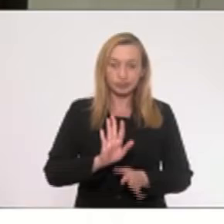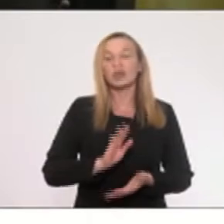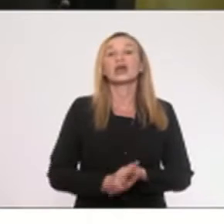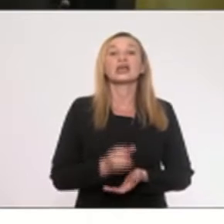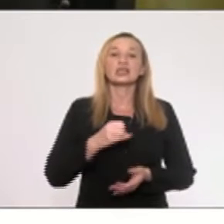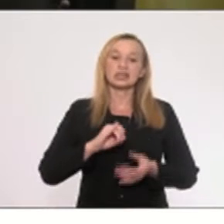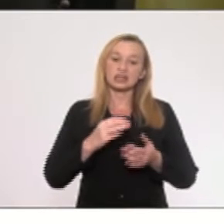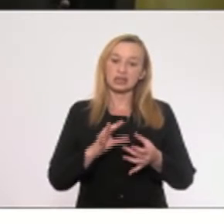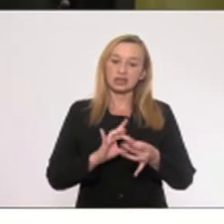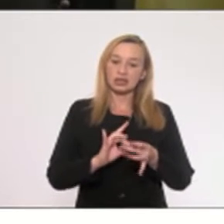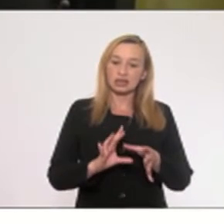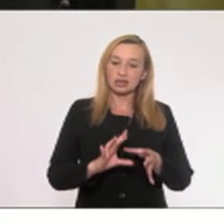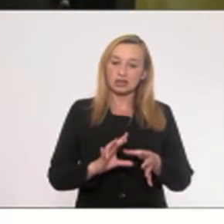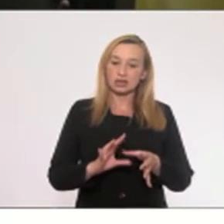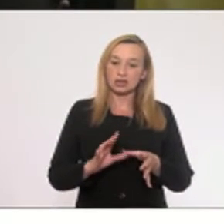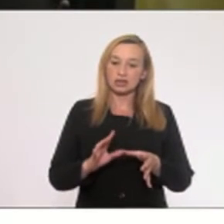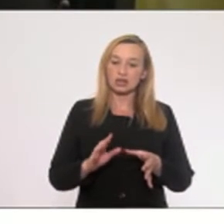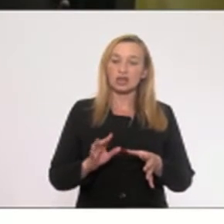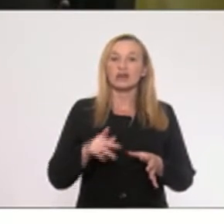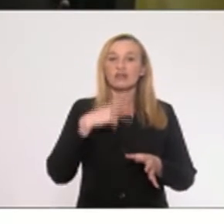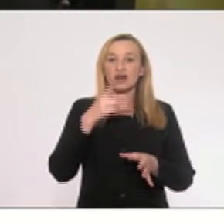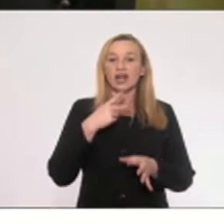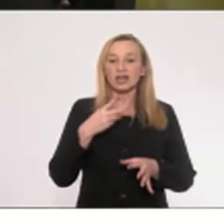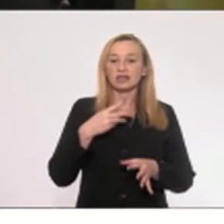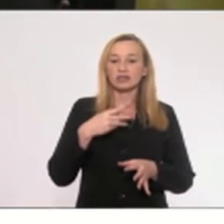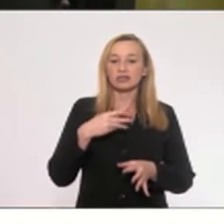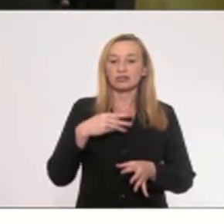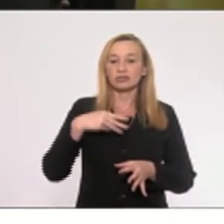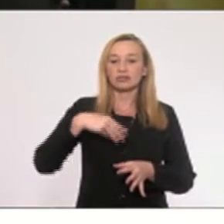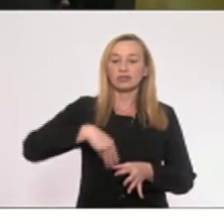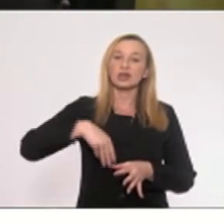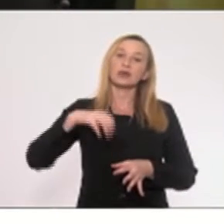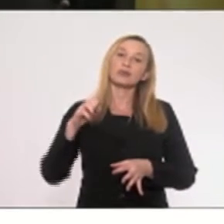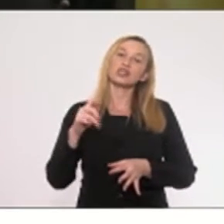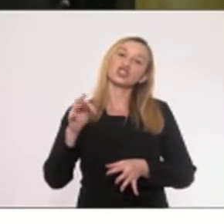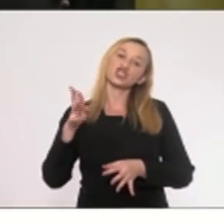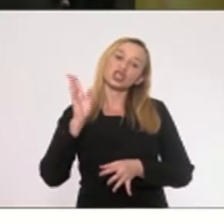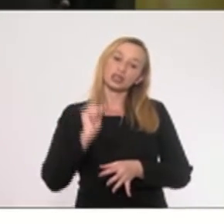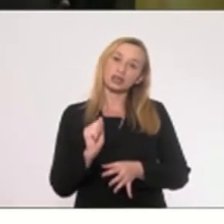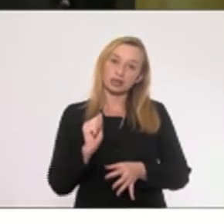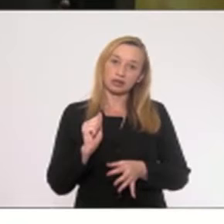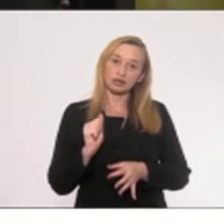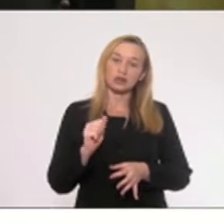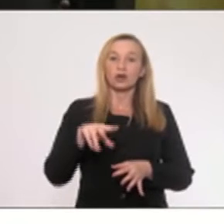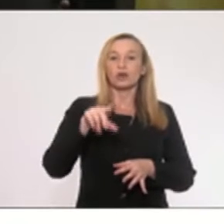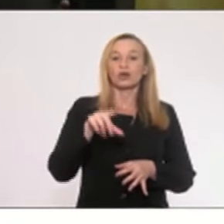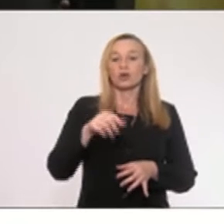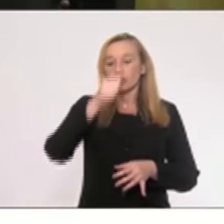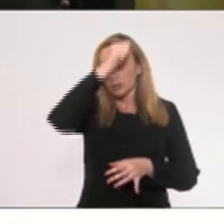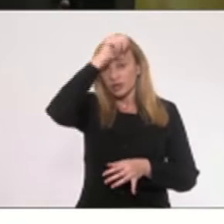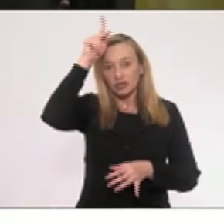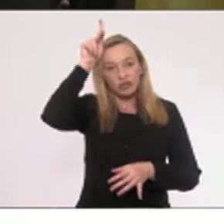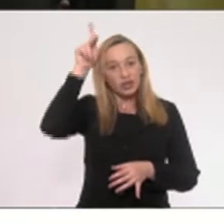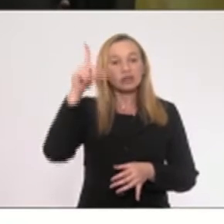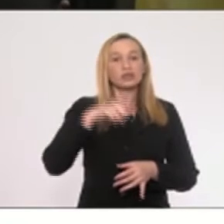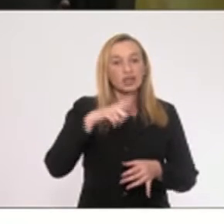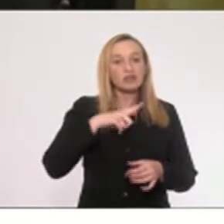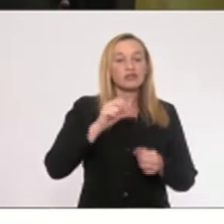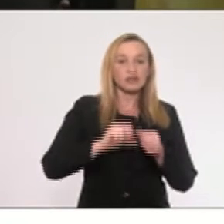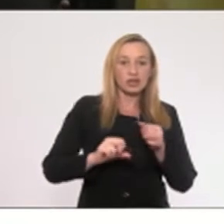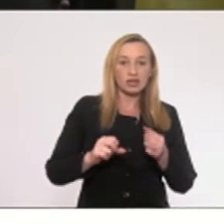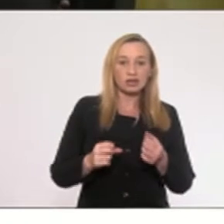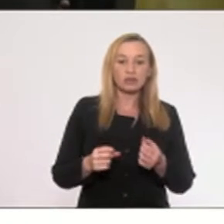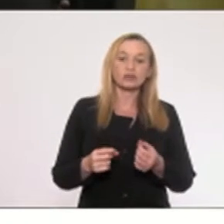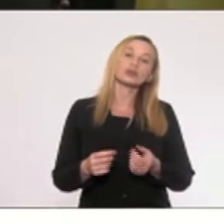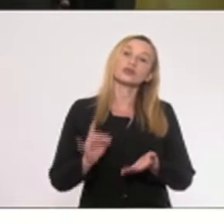acompanhou? permito, favor. por exemplo, citar o exemplo de Mesquita, que o prefeito tem feito isso com seus adversários políticos, inscrito a